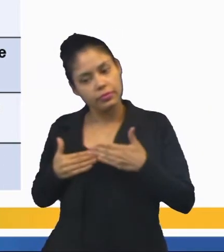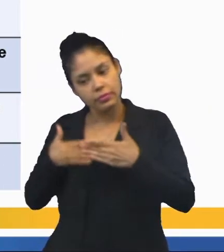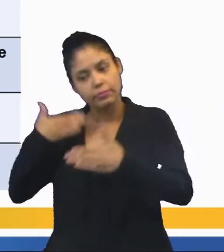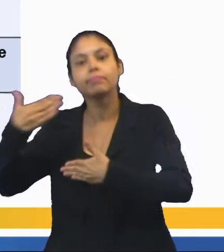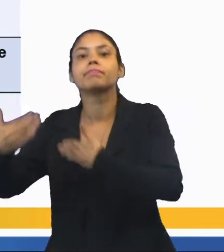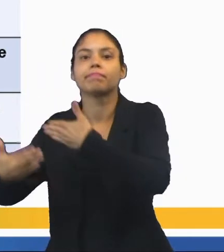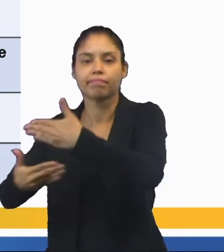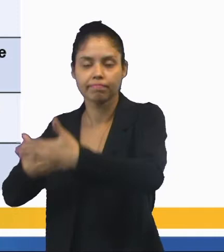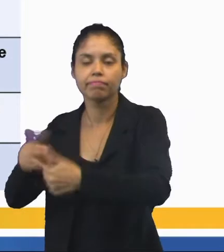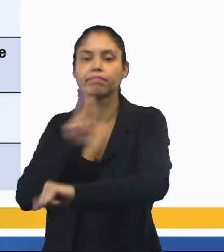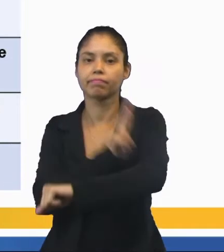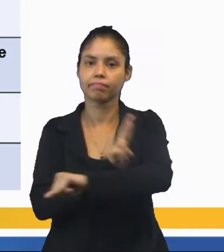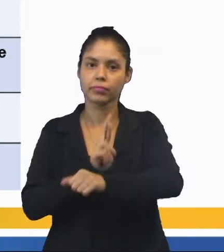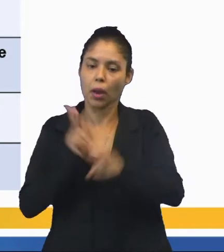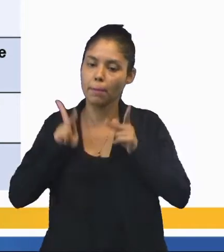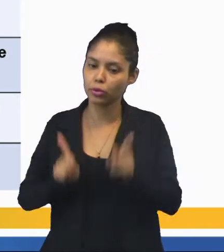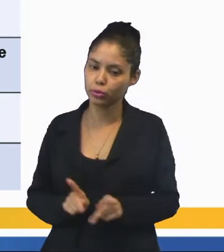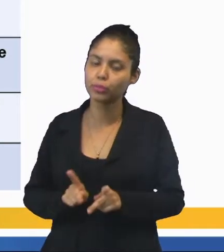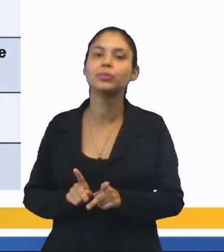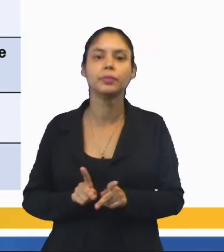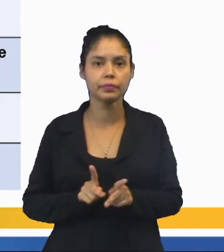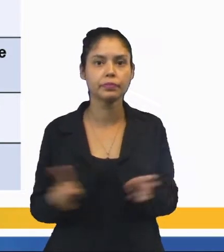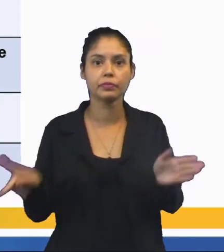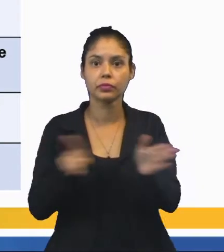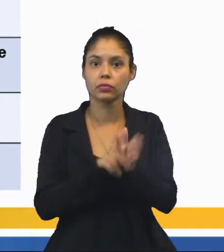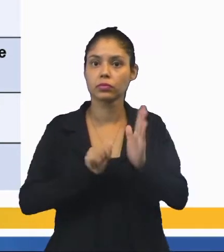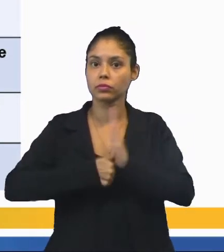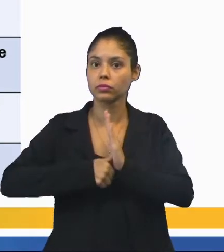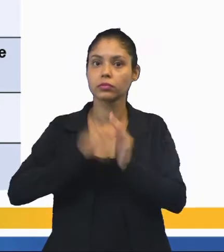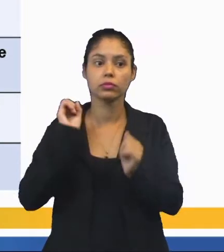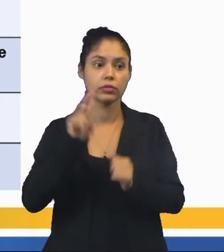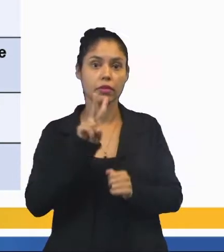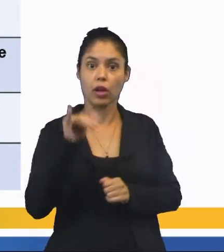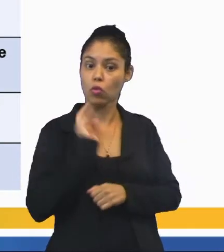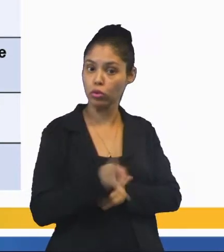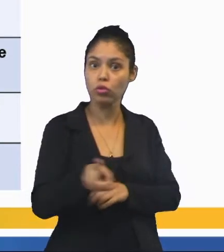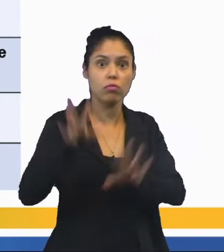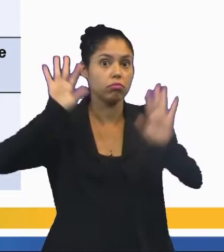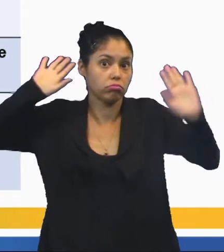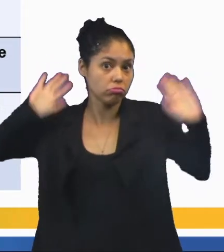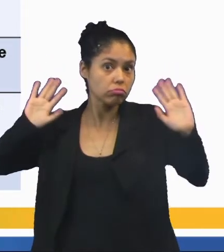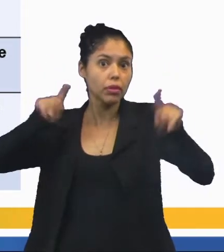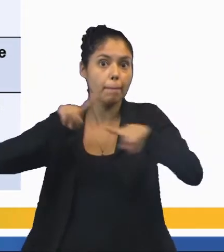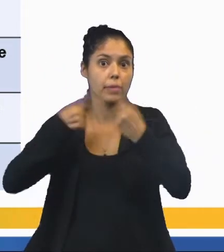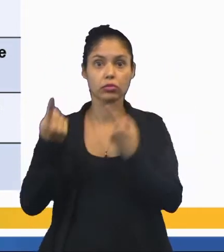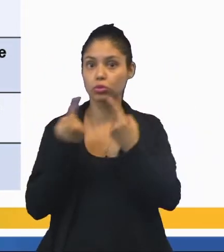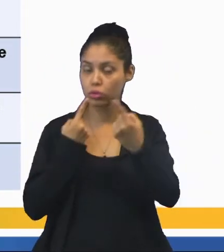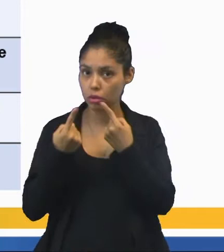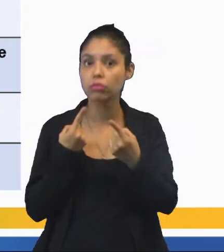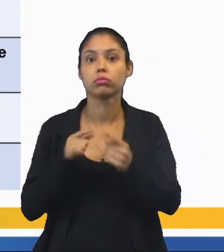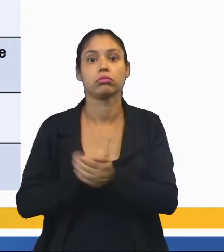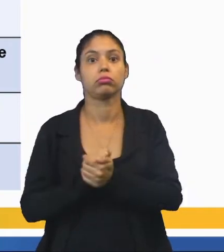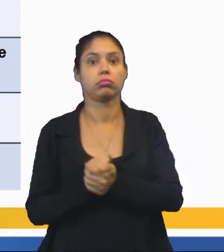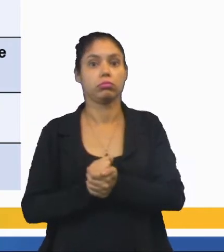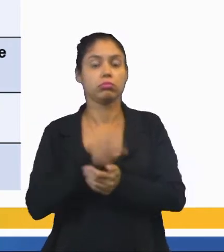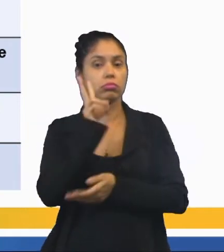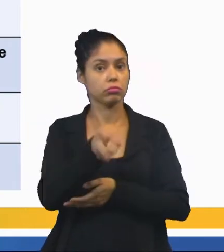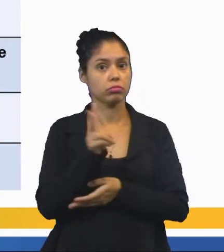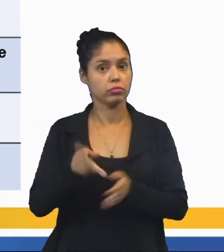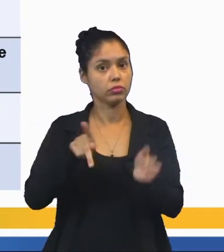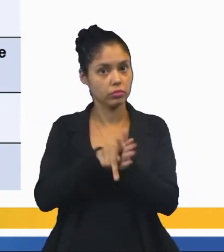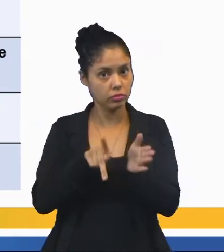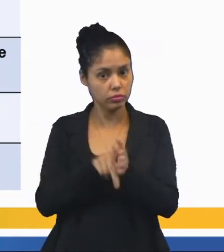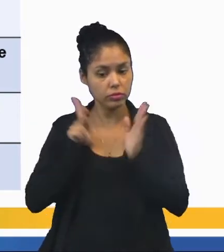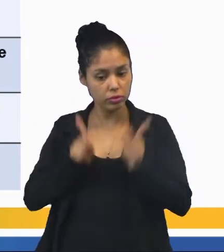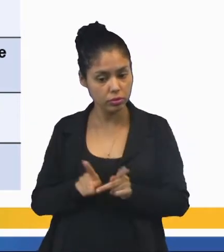tempo. Há certas posturas da religião que são da sua identidade que ela vai manter, mas o diálogo, o discurso dela, o